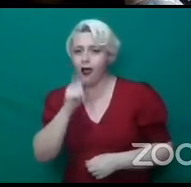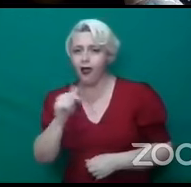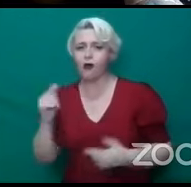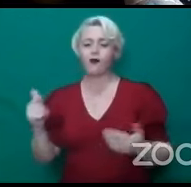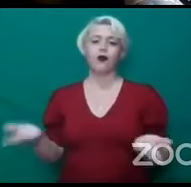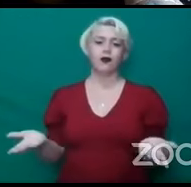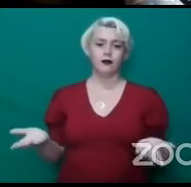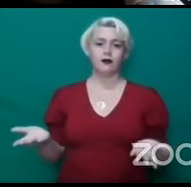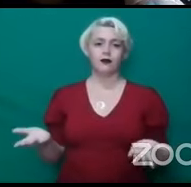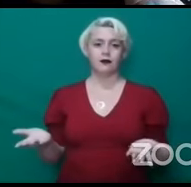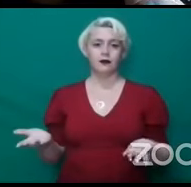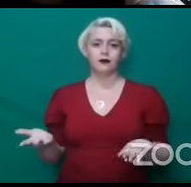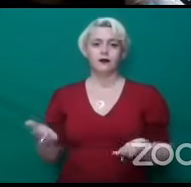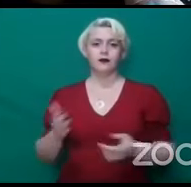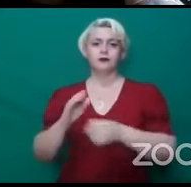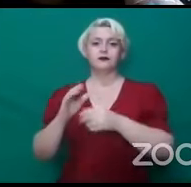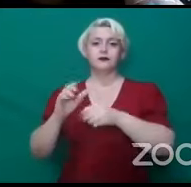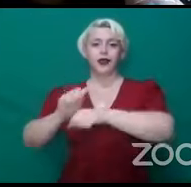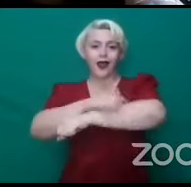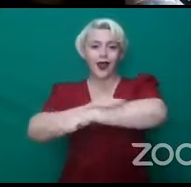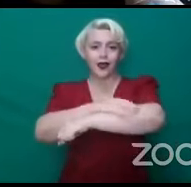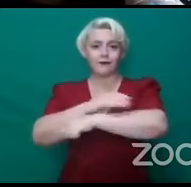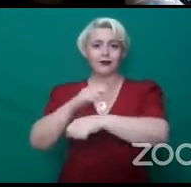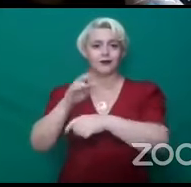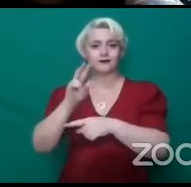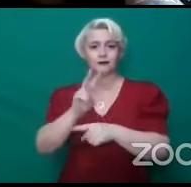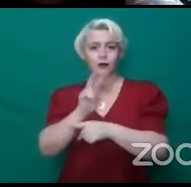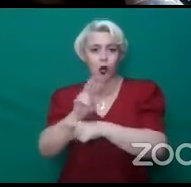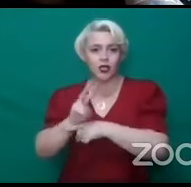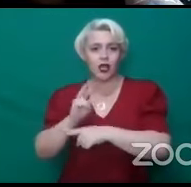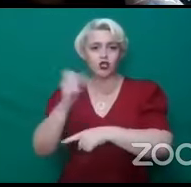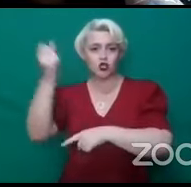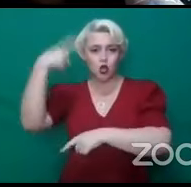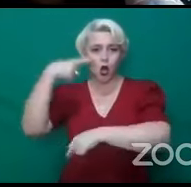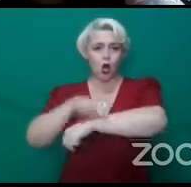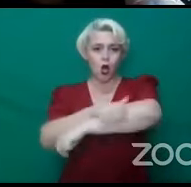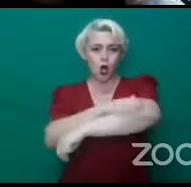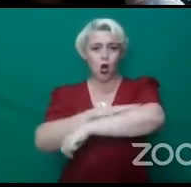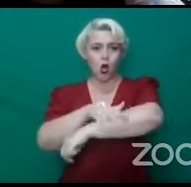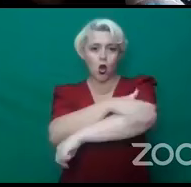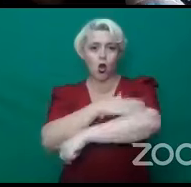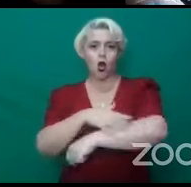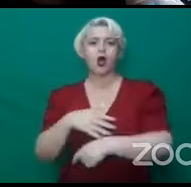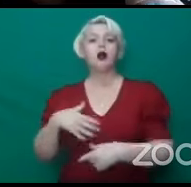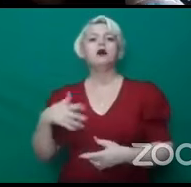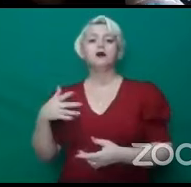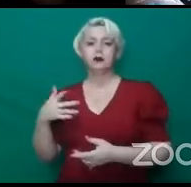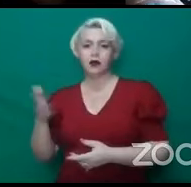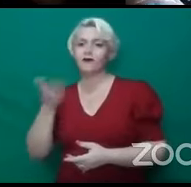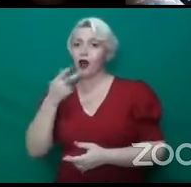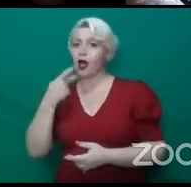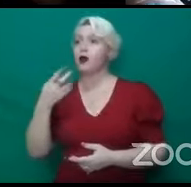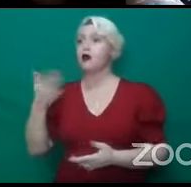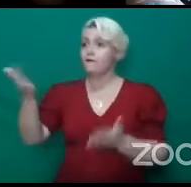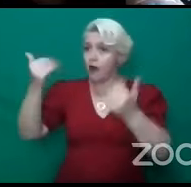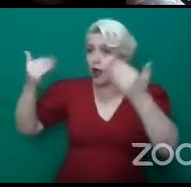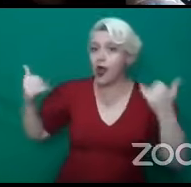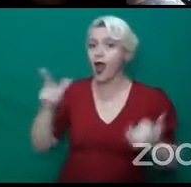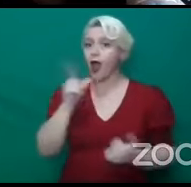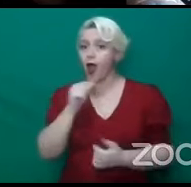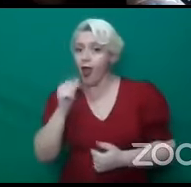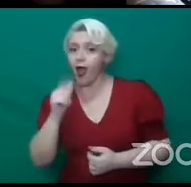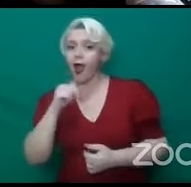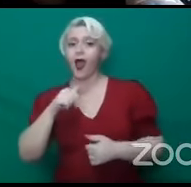que não, e foi isso? protetor solar ao mesmo tempo. A nossa produtora Júlia ficava no pé de todo mundo, gente, vem tomar água. E